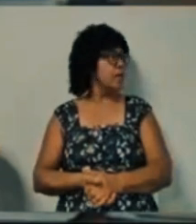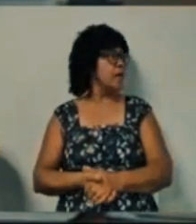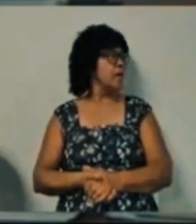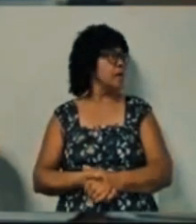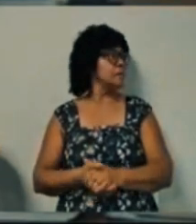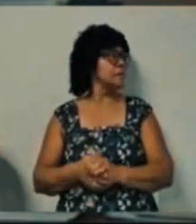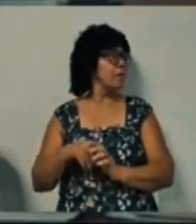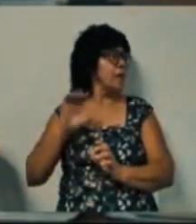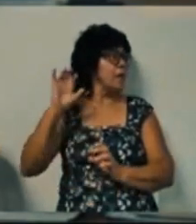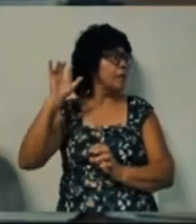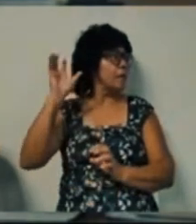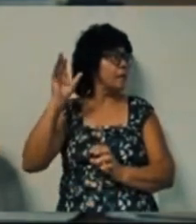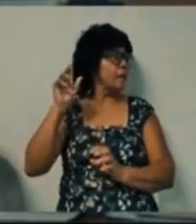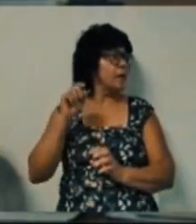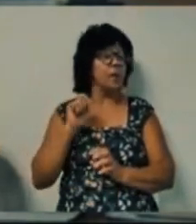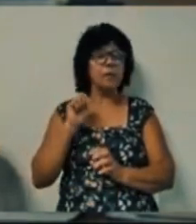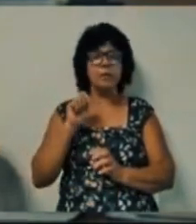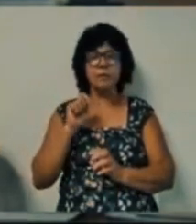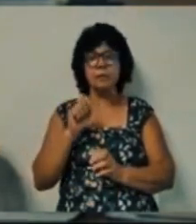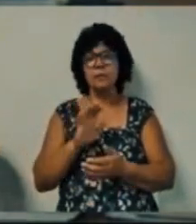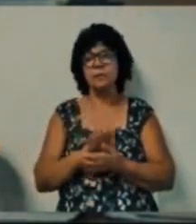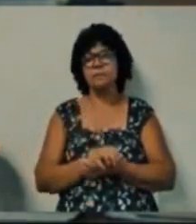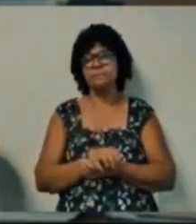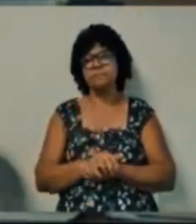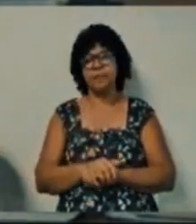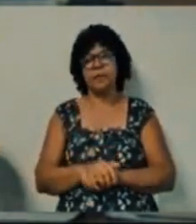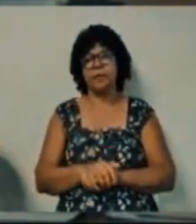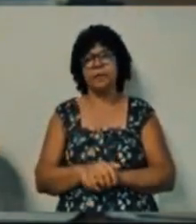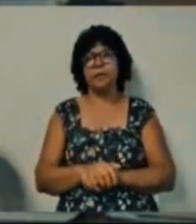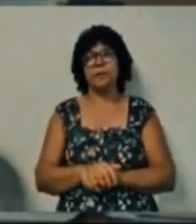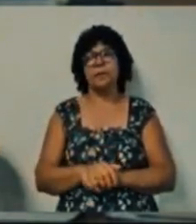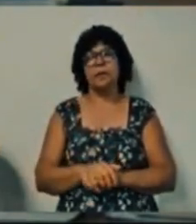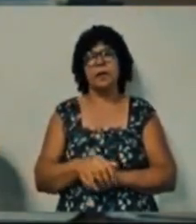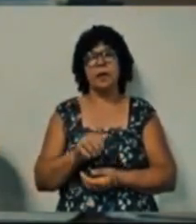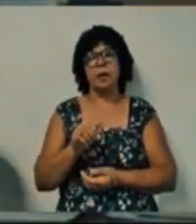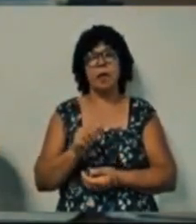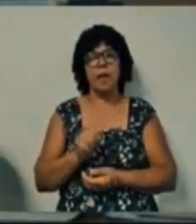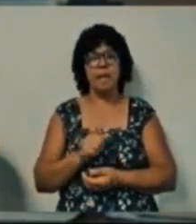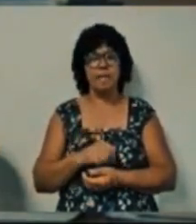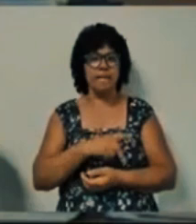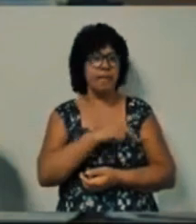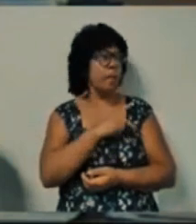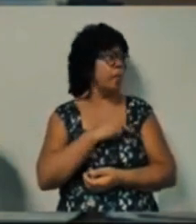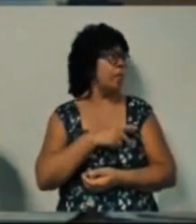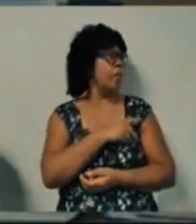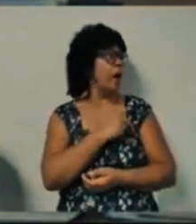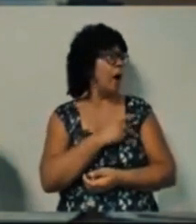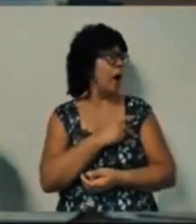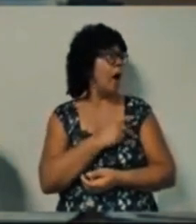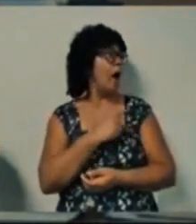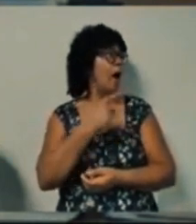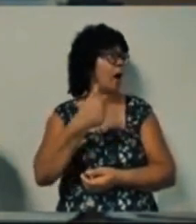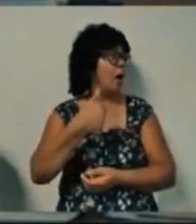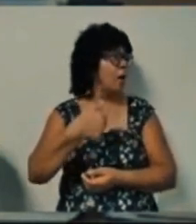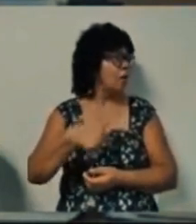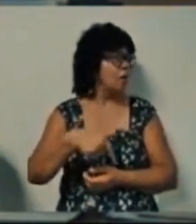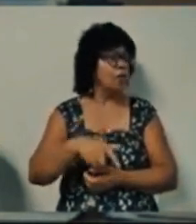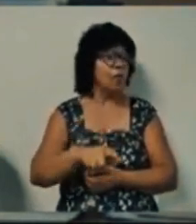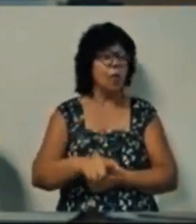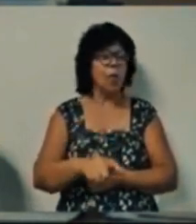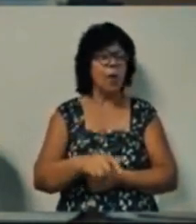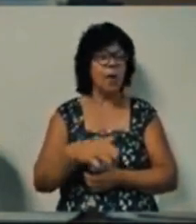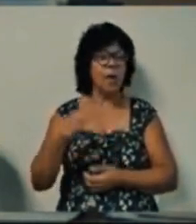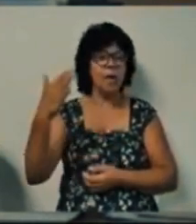Aconteceu que, enquanto Apolo estava em Corinto, Paulo, tendo passado pelas